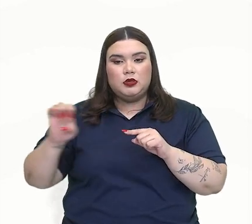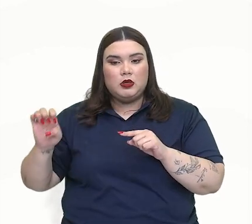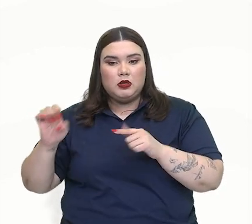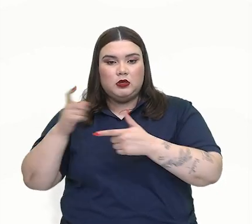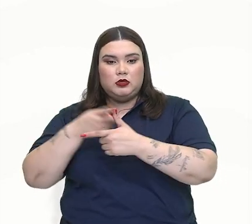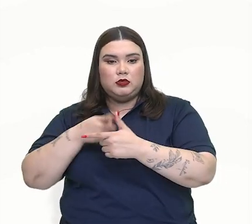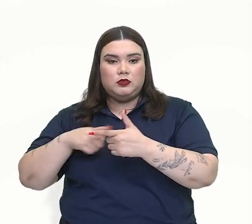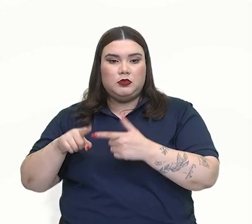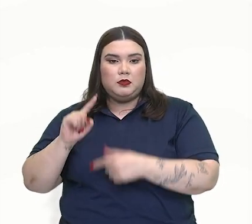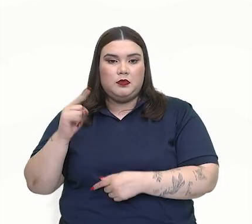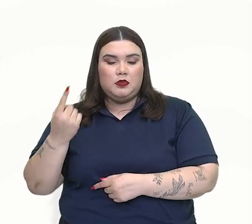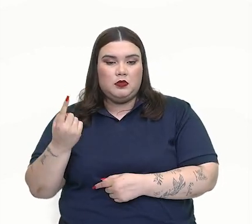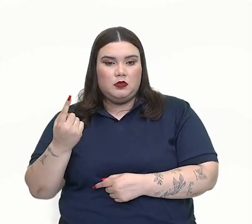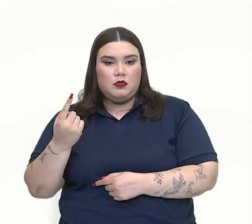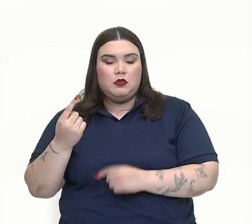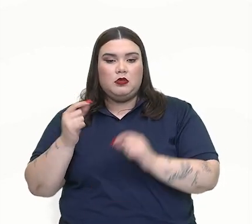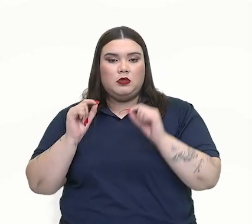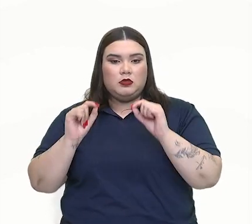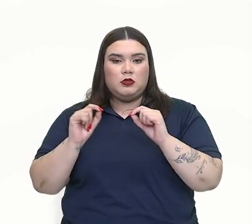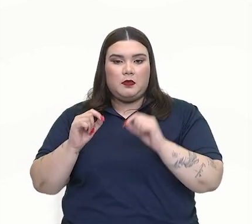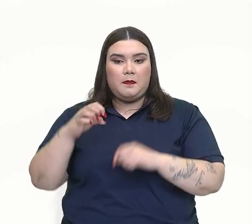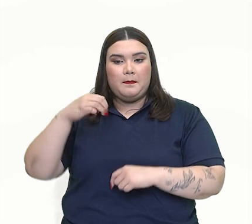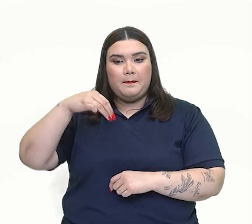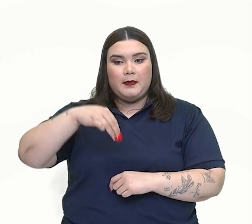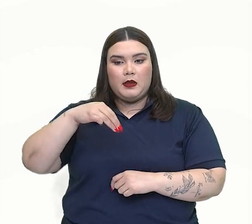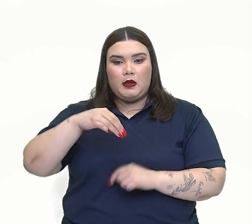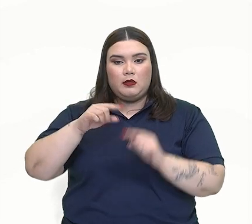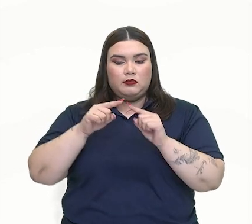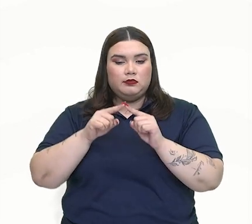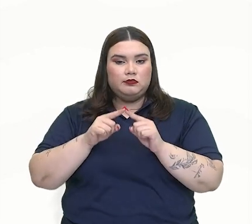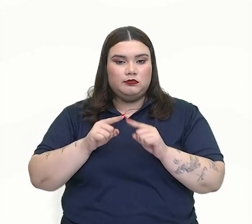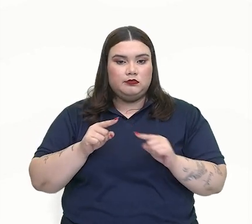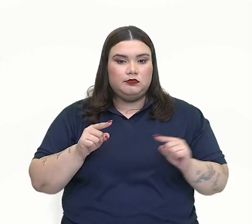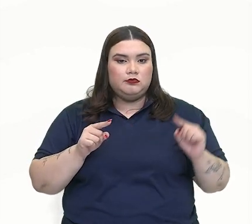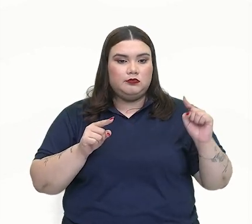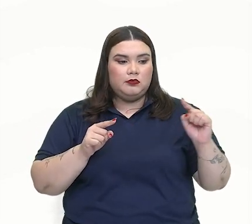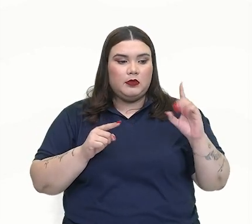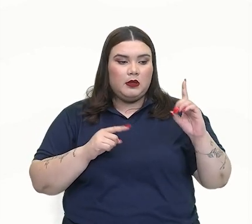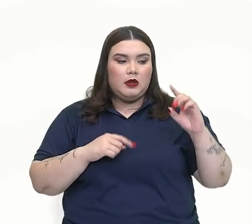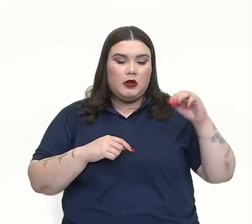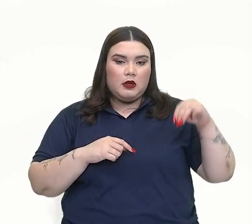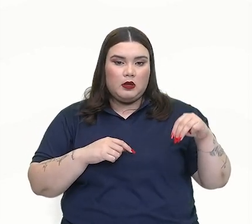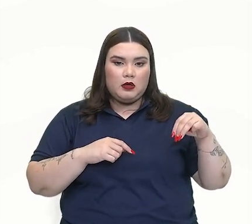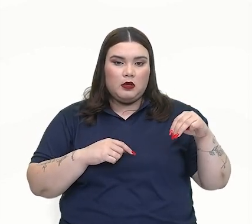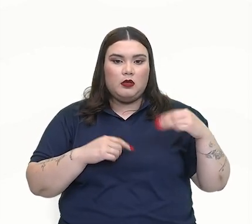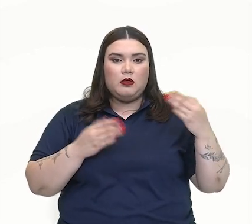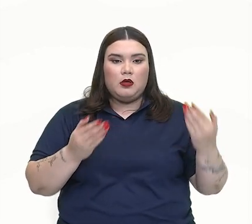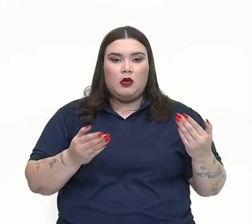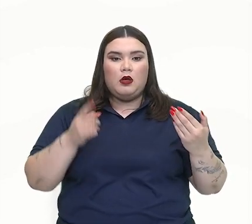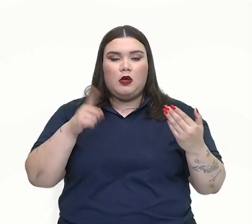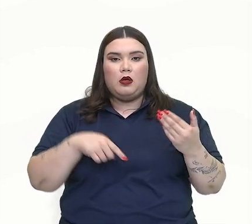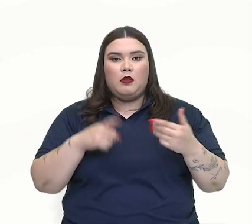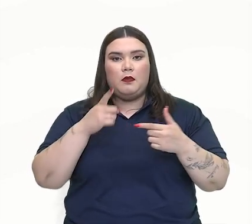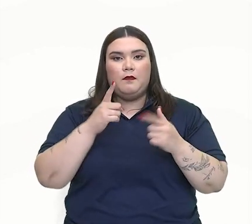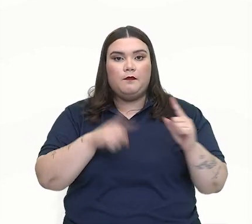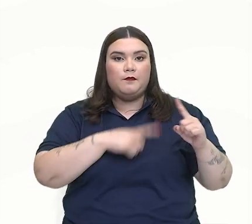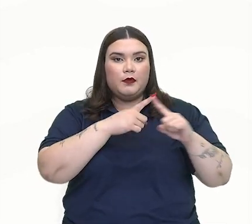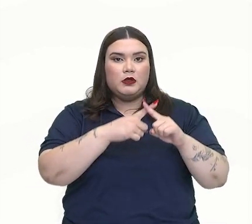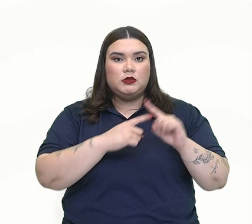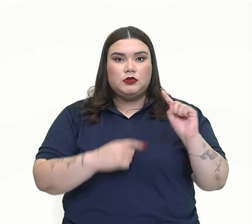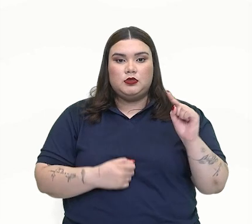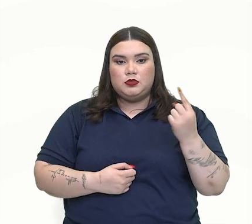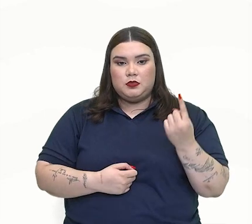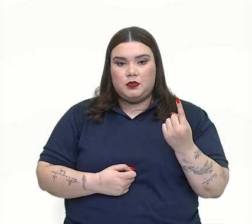1000. Se eu sair, por exemplo, de metro cúbico e quiser chegar em decímetro cúbico, eu vou multiplicar por